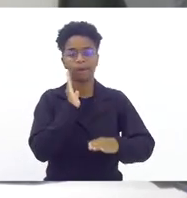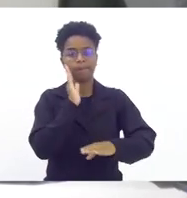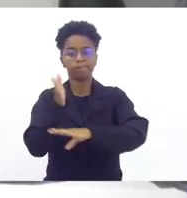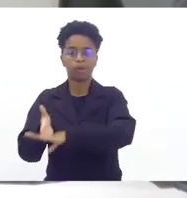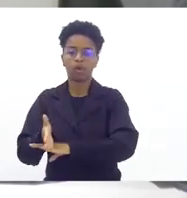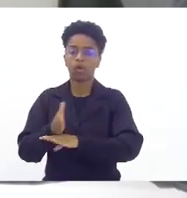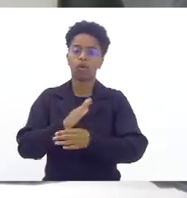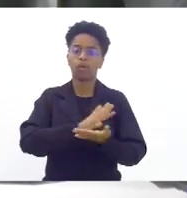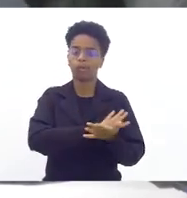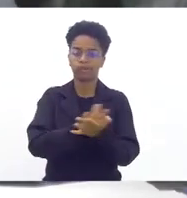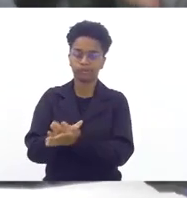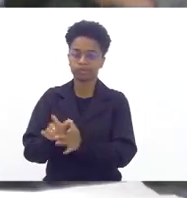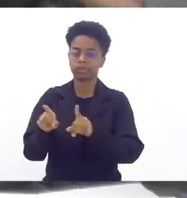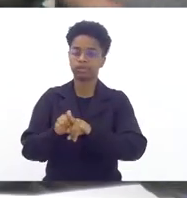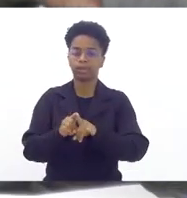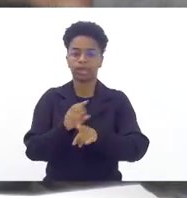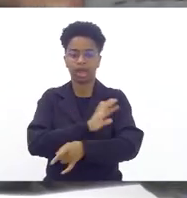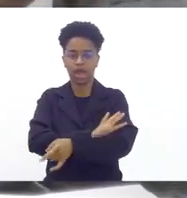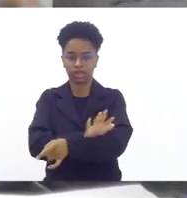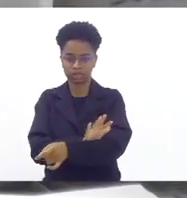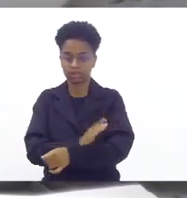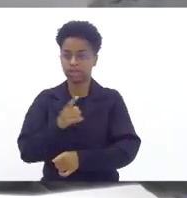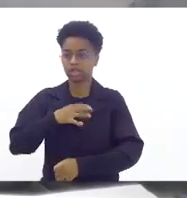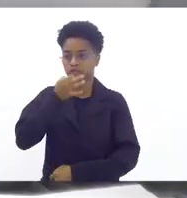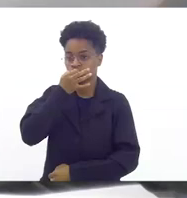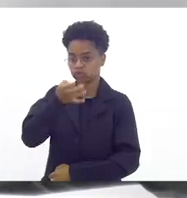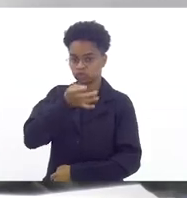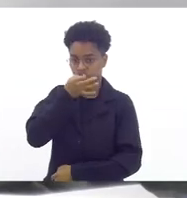Intolerância e ao Racismo. Há uma sugestão?